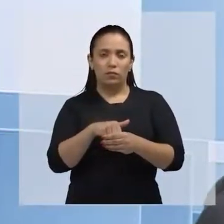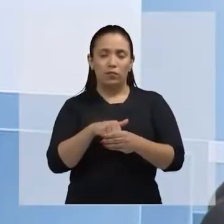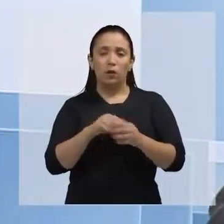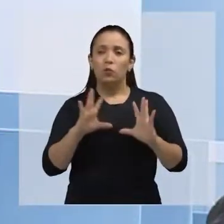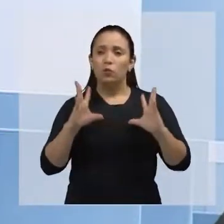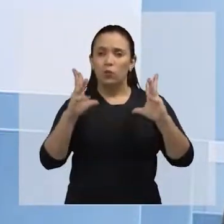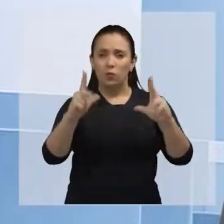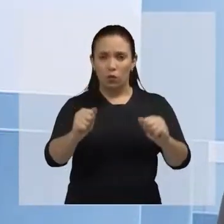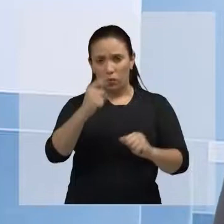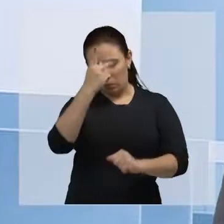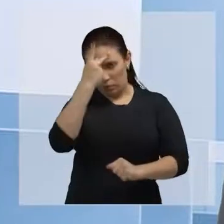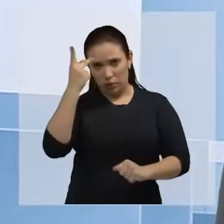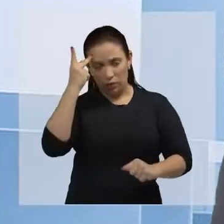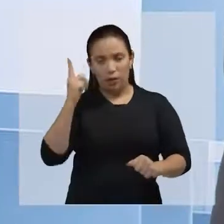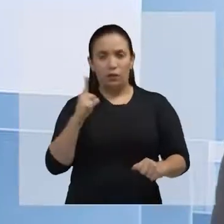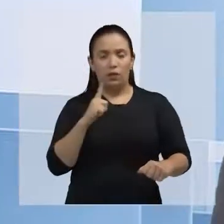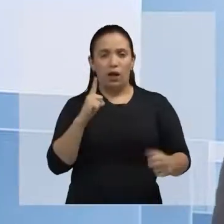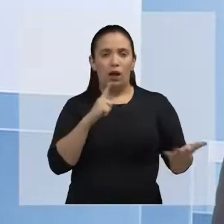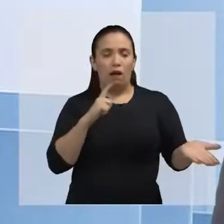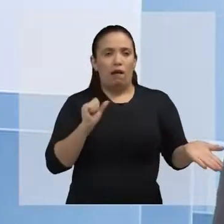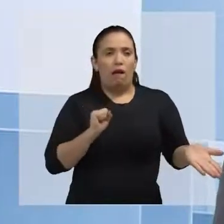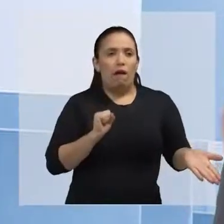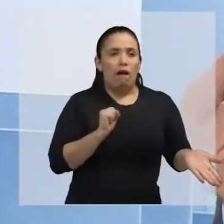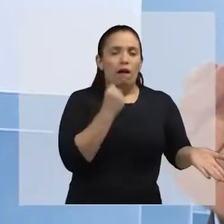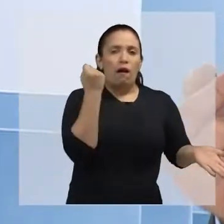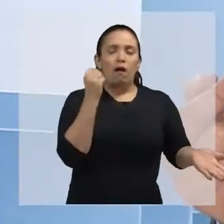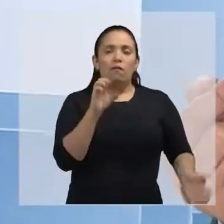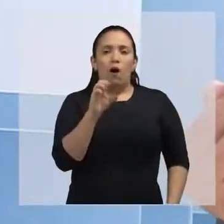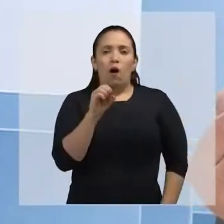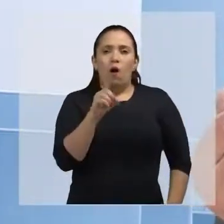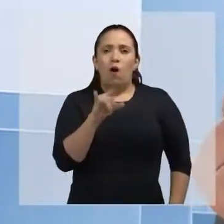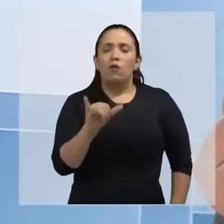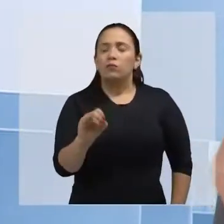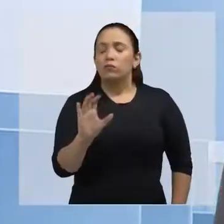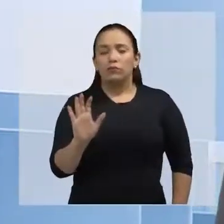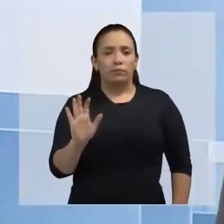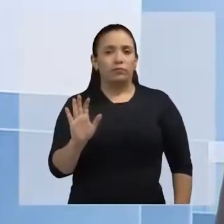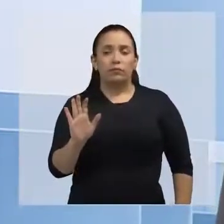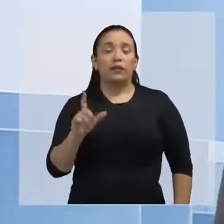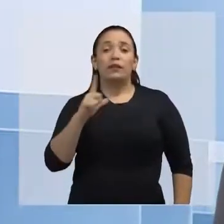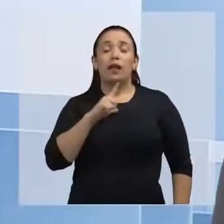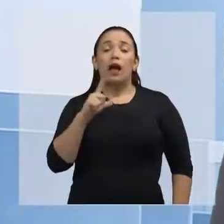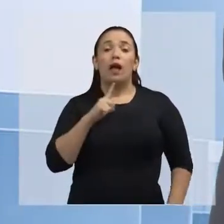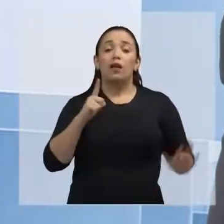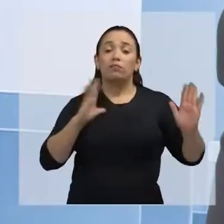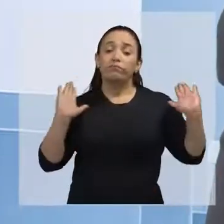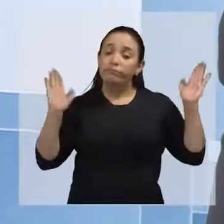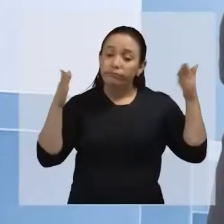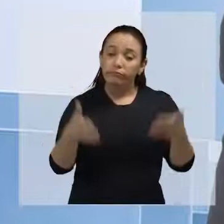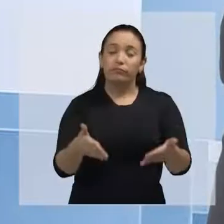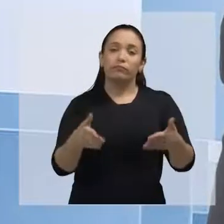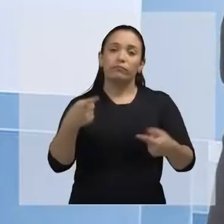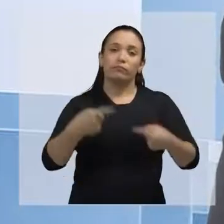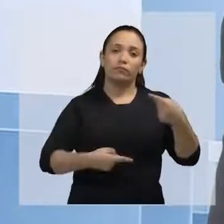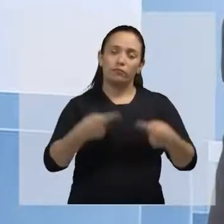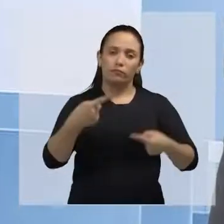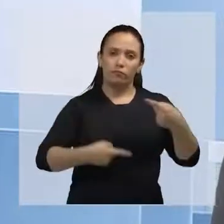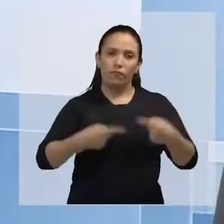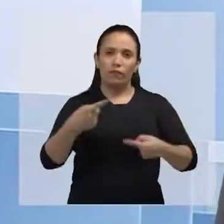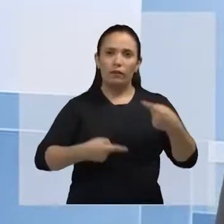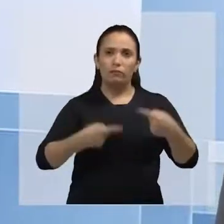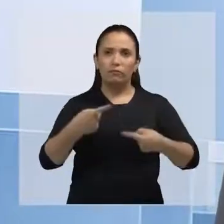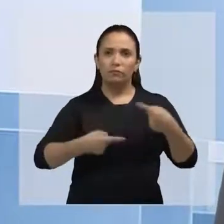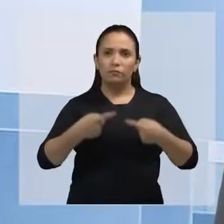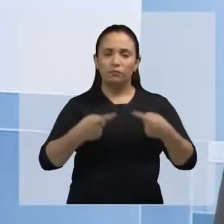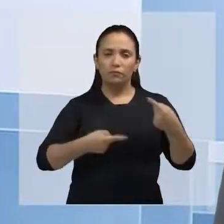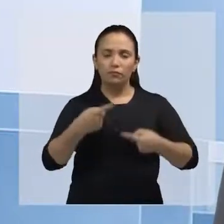E todas as pessoas que pensam com ódio e estão dos 2 lados, é porque elas têm a visão política. Ou